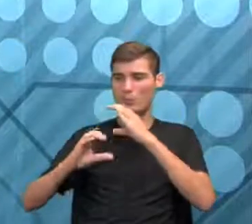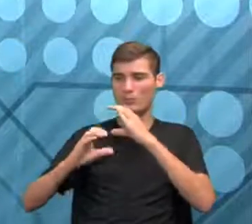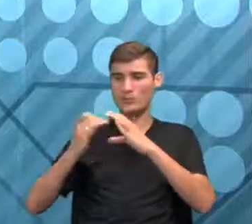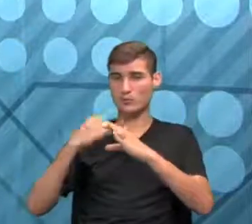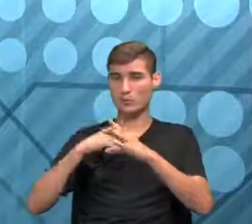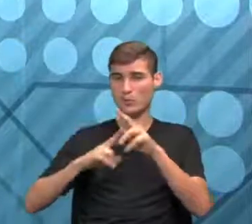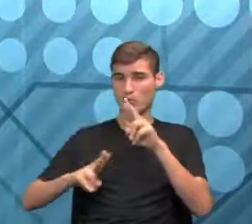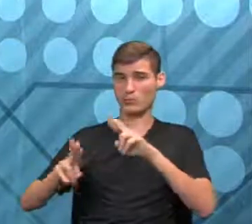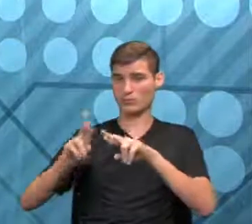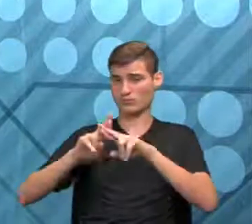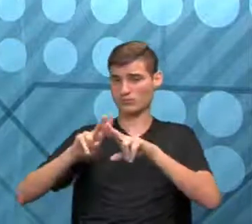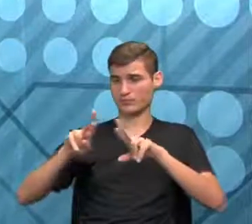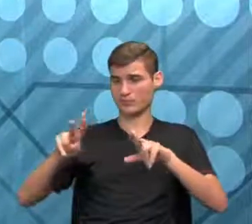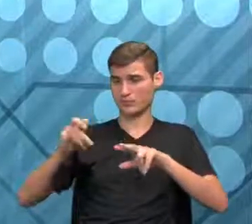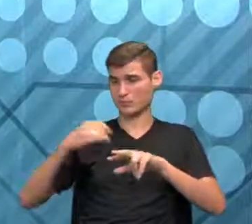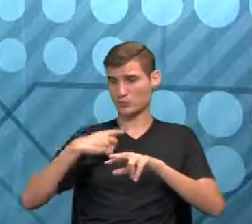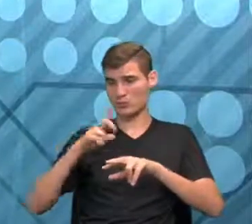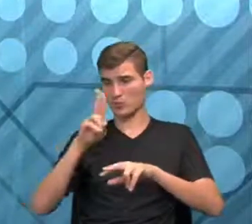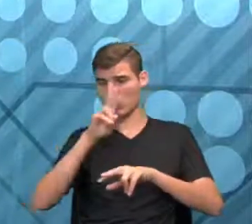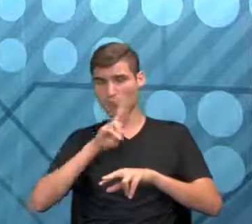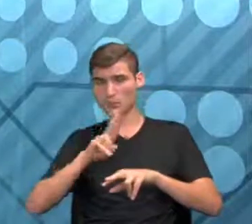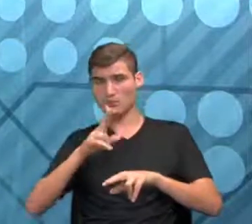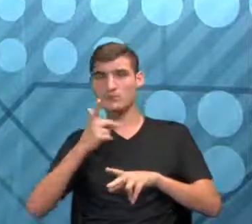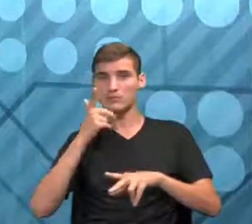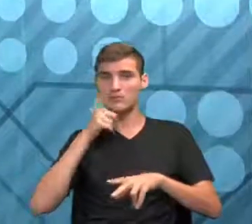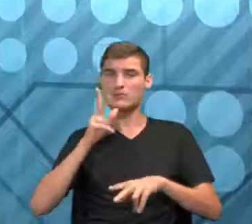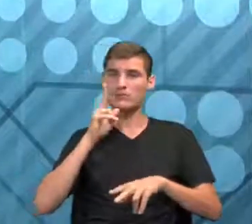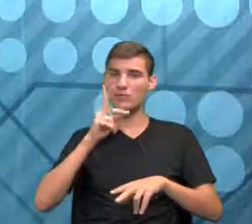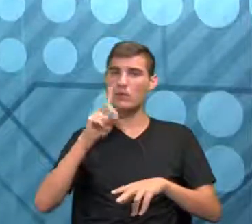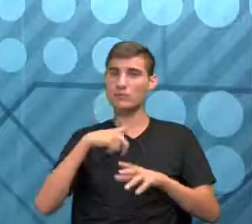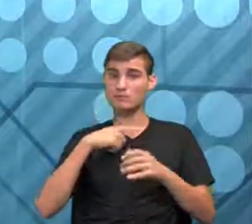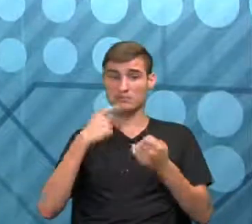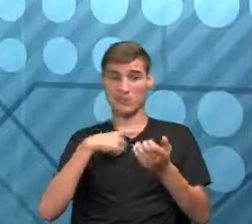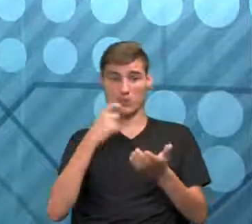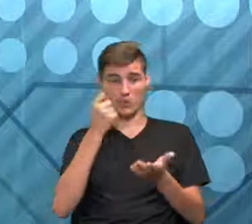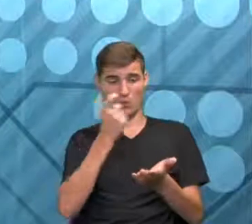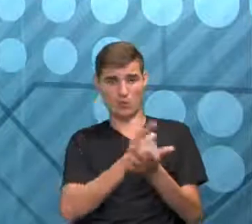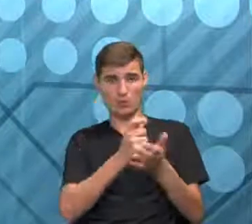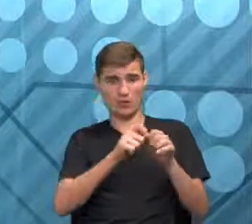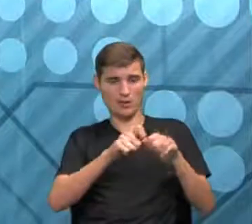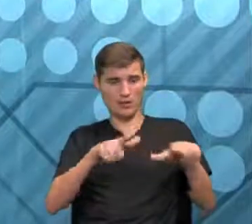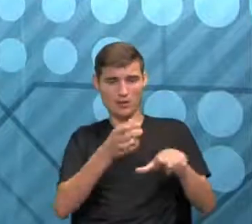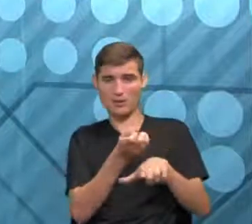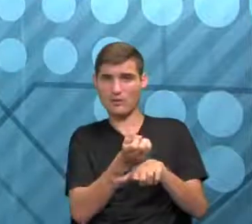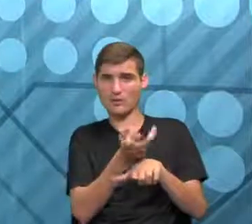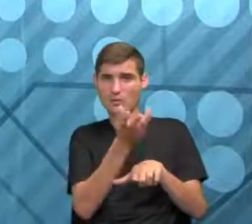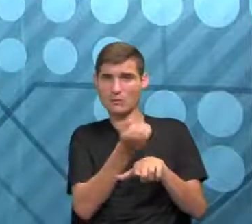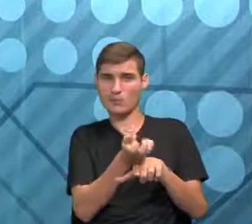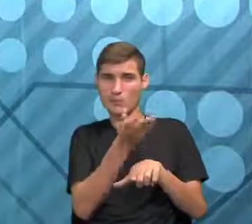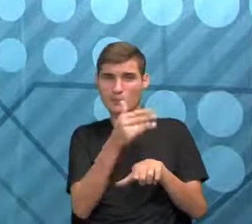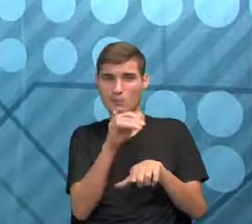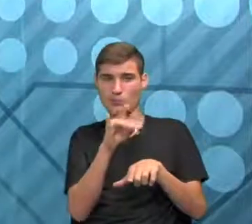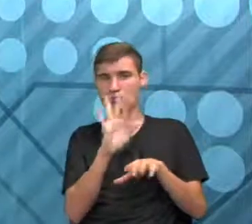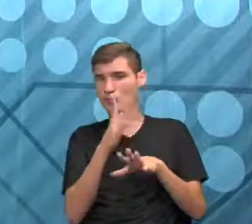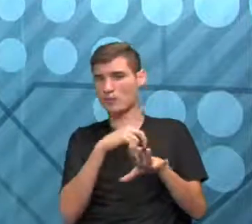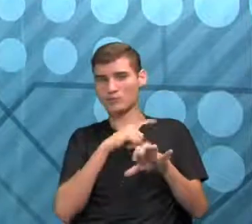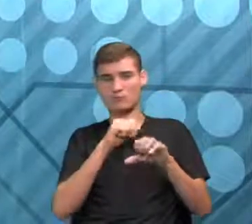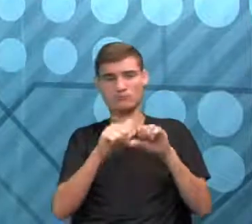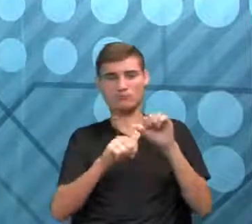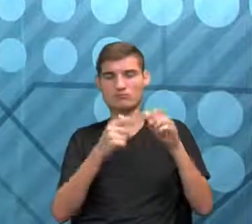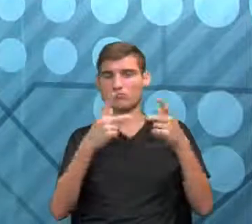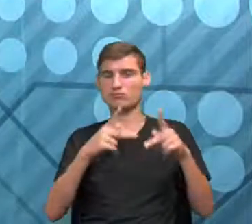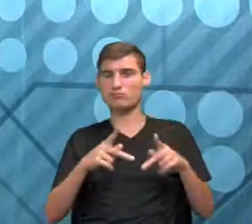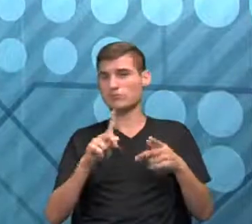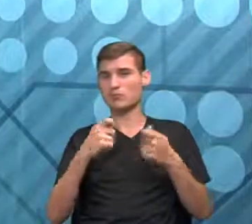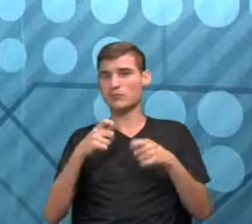utilizar multiplexação, se eu não vou utilizar. Então eu falei que vai ter que ser comprado um modem, o modem já vai fazer essa modulação, não vou ter que me preocupar em fazer